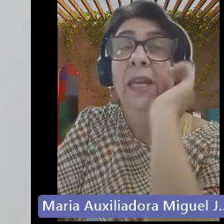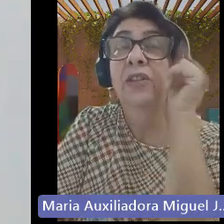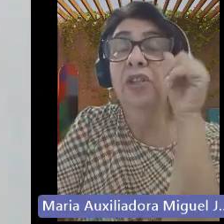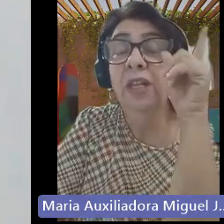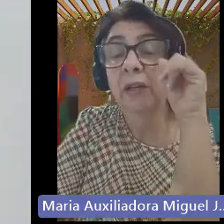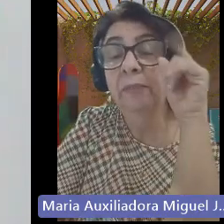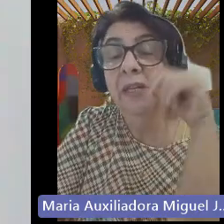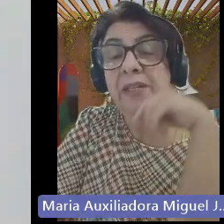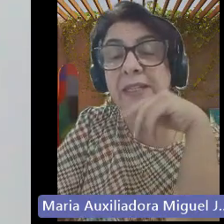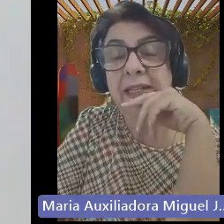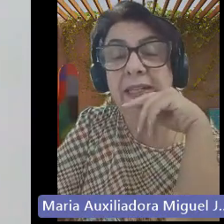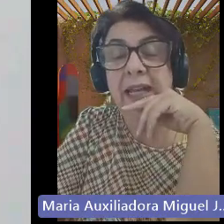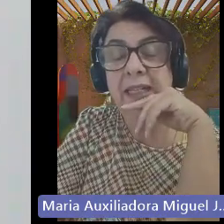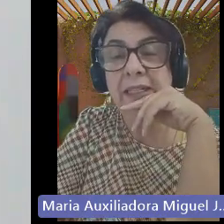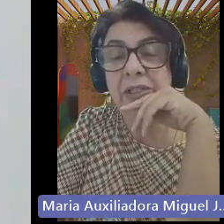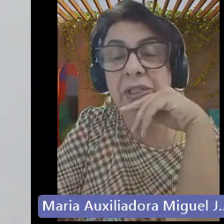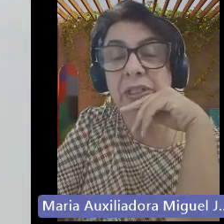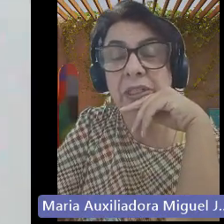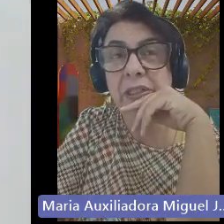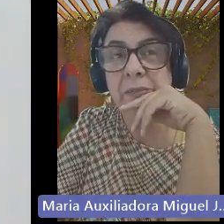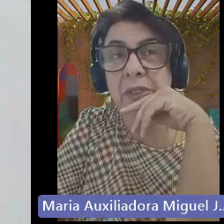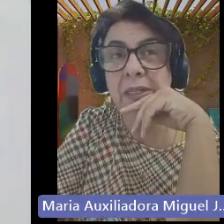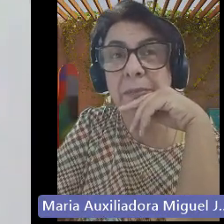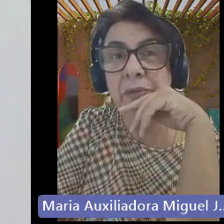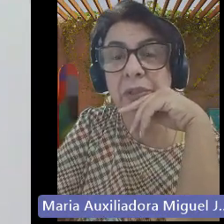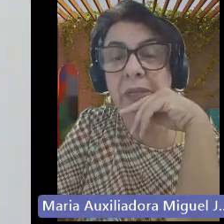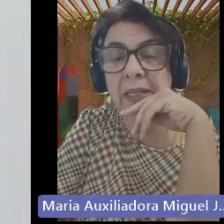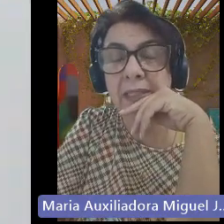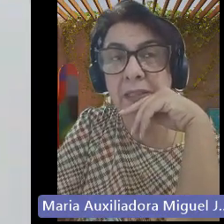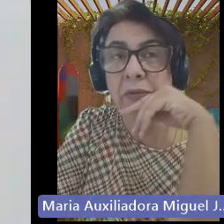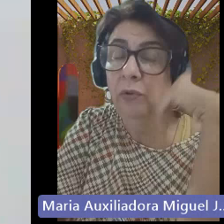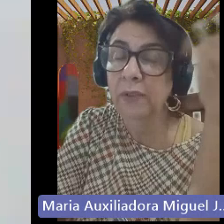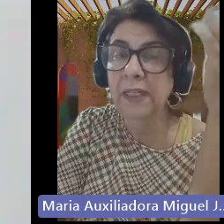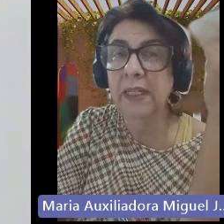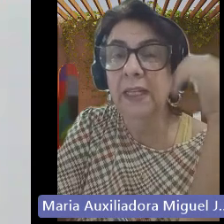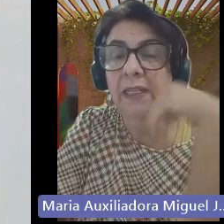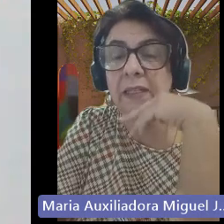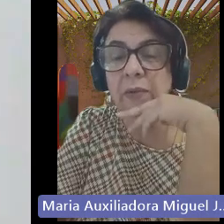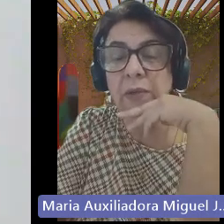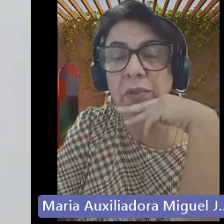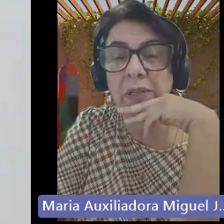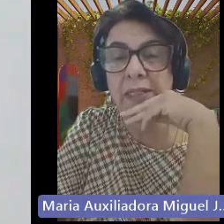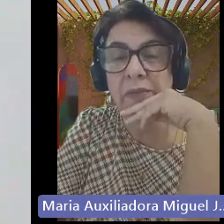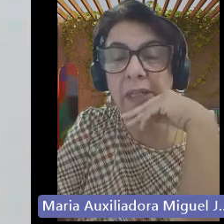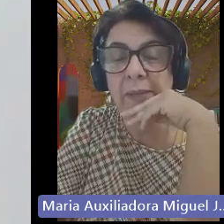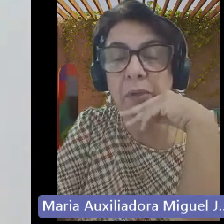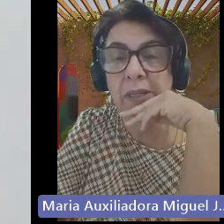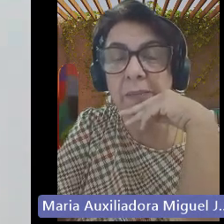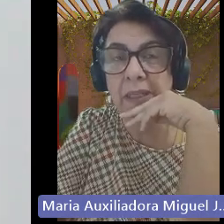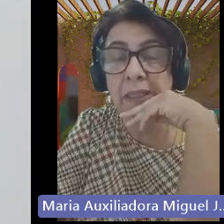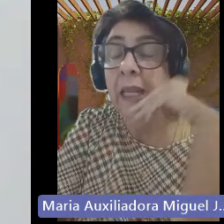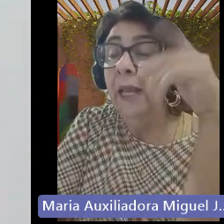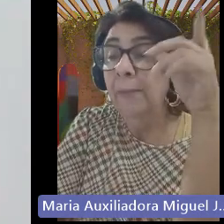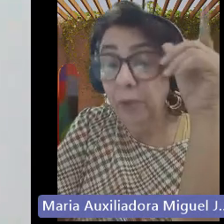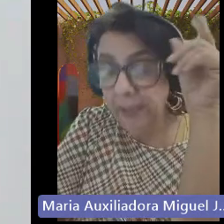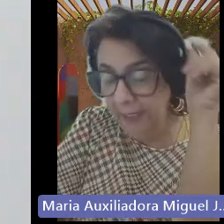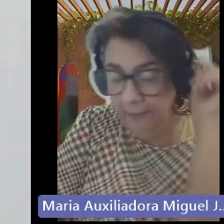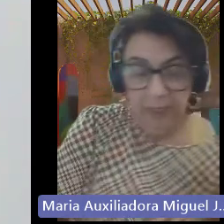médio, geralmente é a Secretaria Municipal de Educação ou a Secretaria Estadual de Educação que elabora a